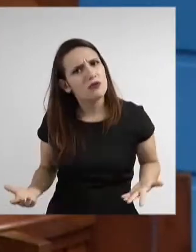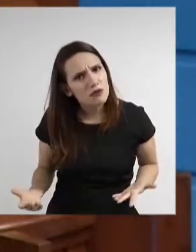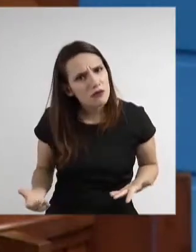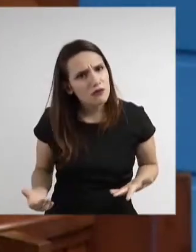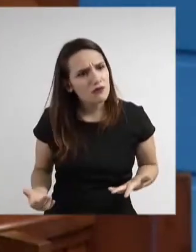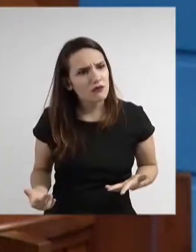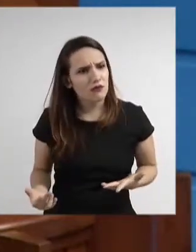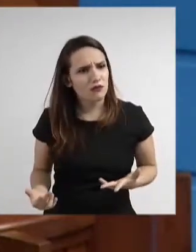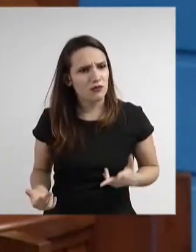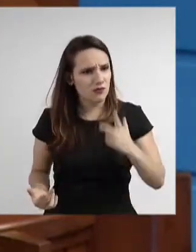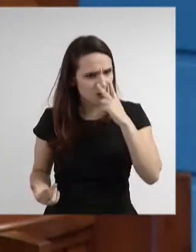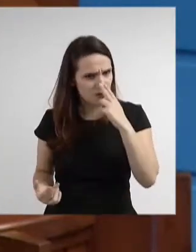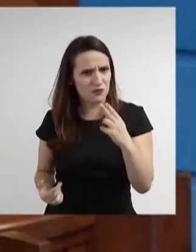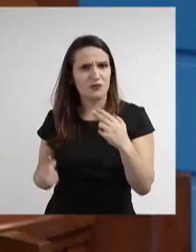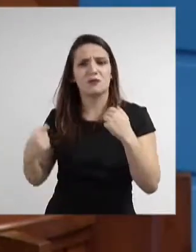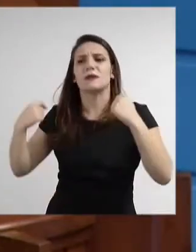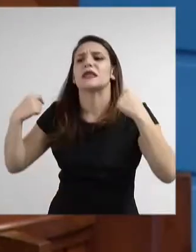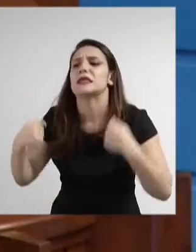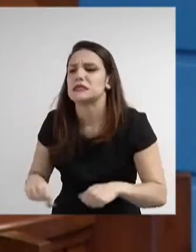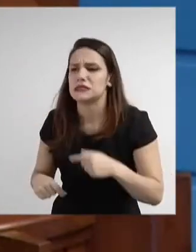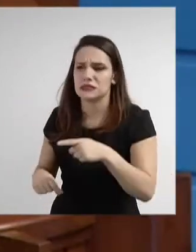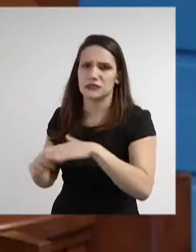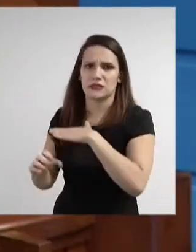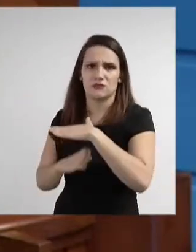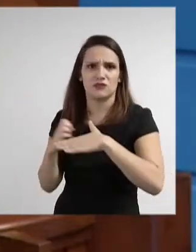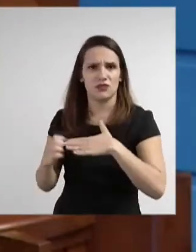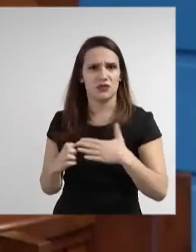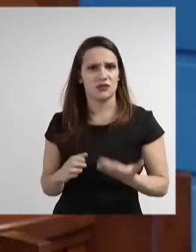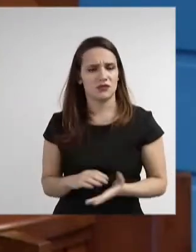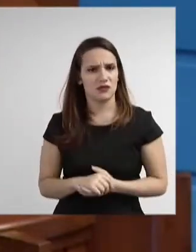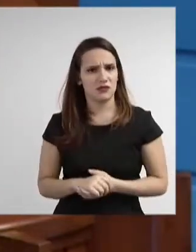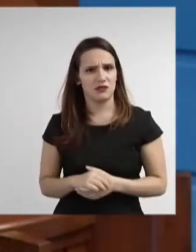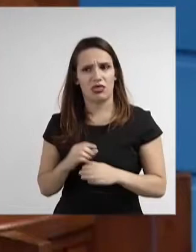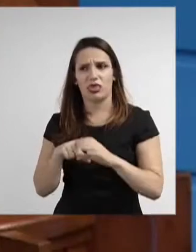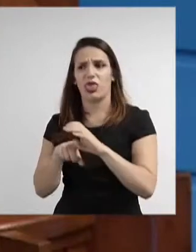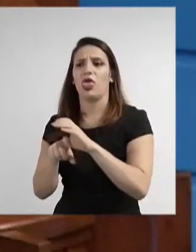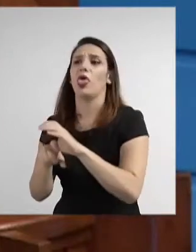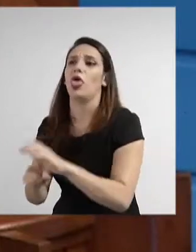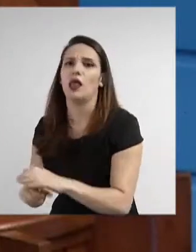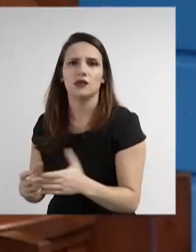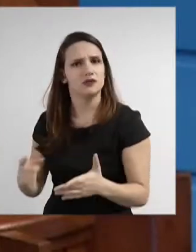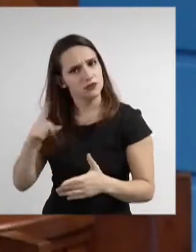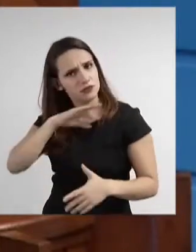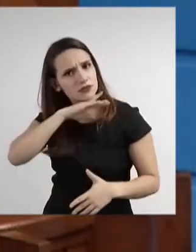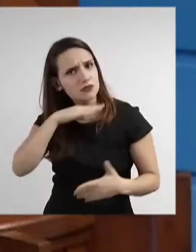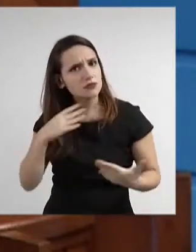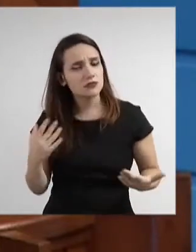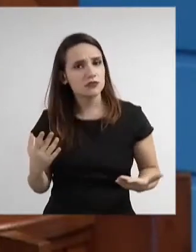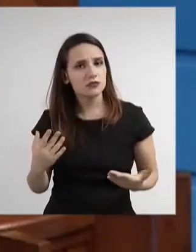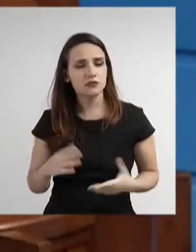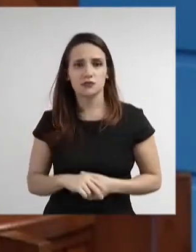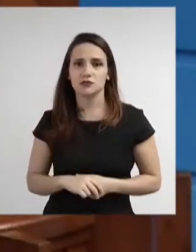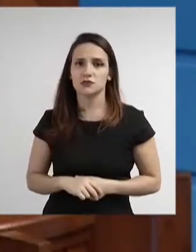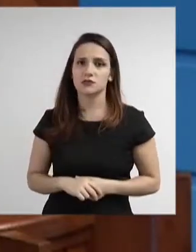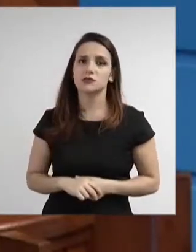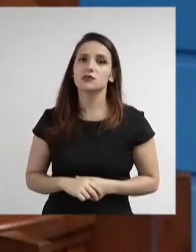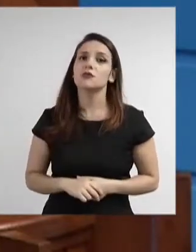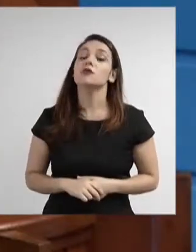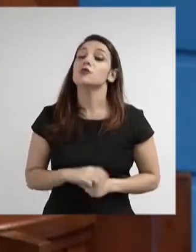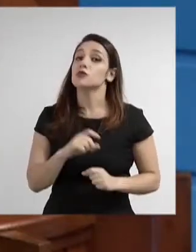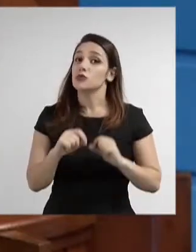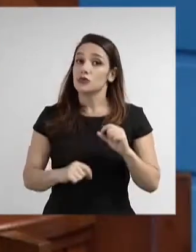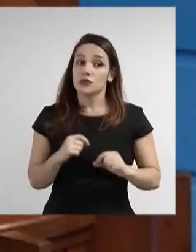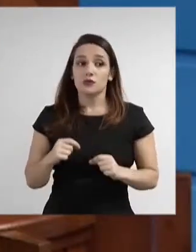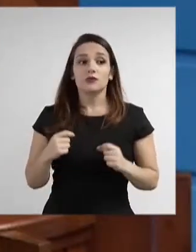se colocando como refém da empresa. Isso é muito ruim. Eu acho que essa sinceridade